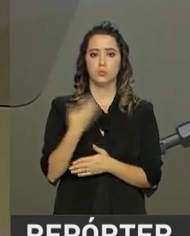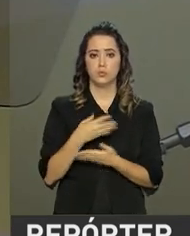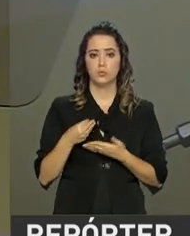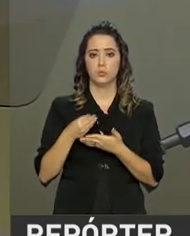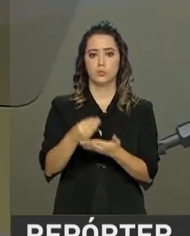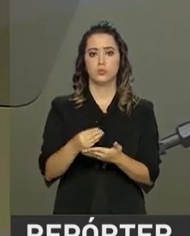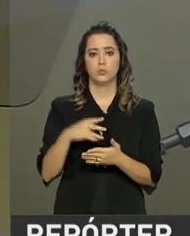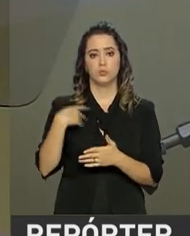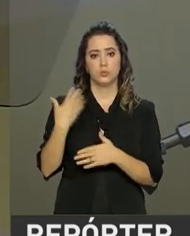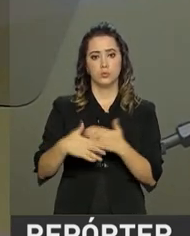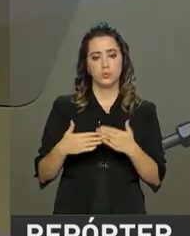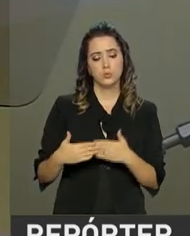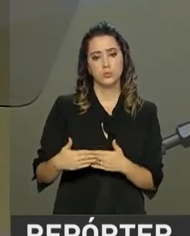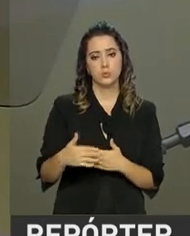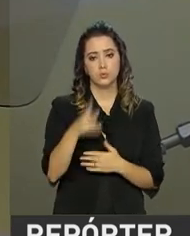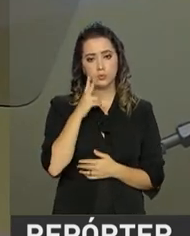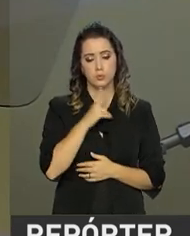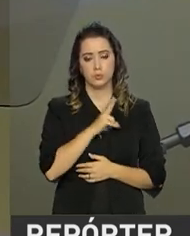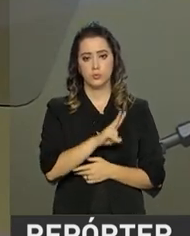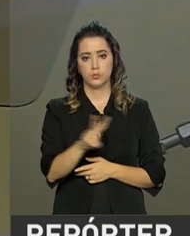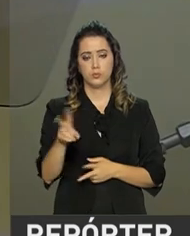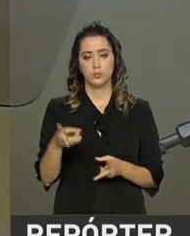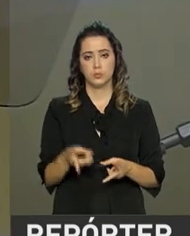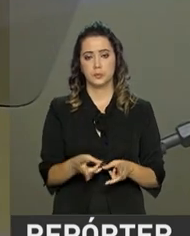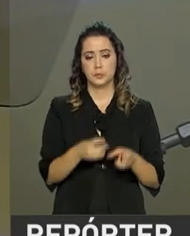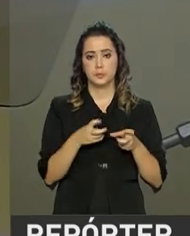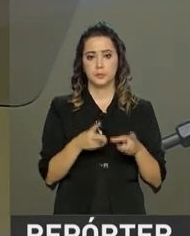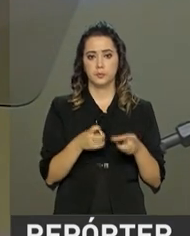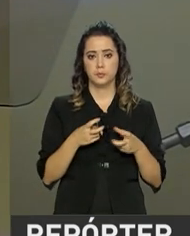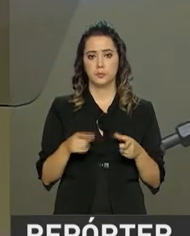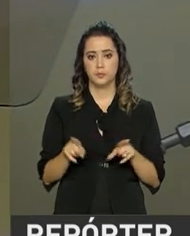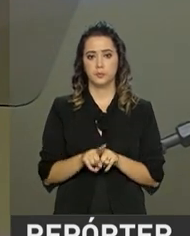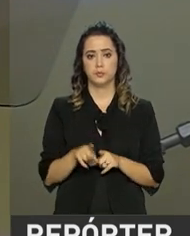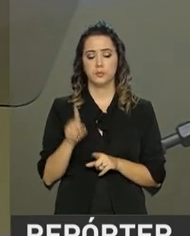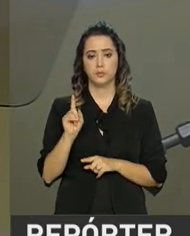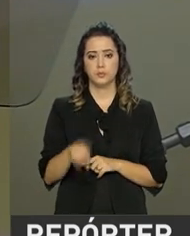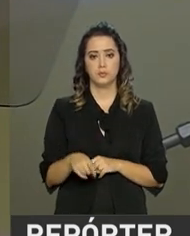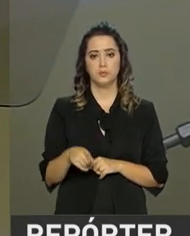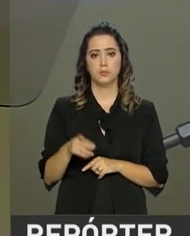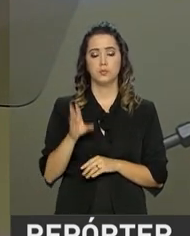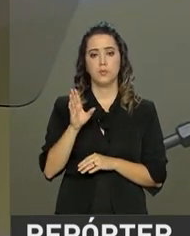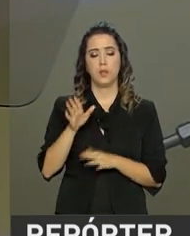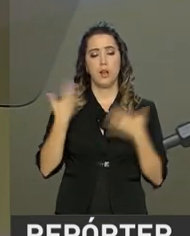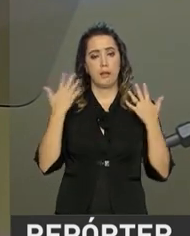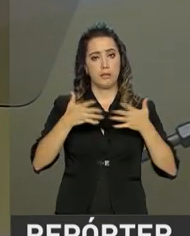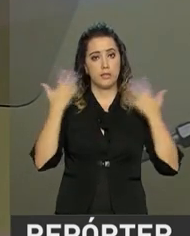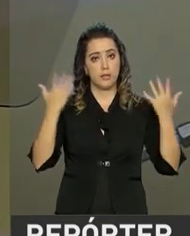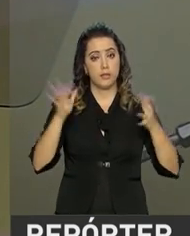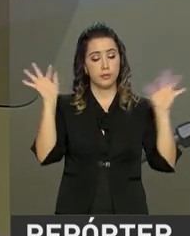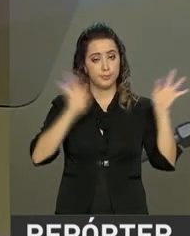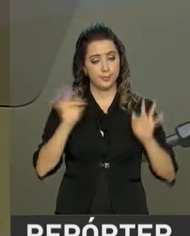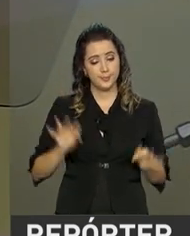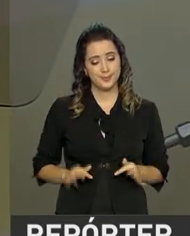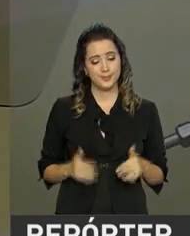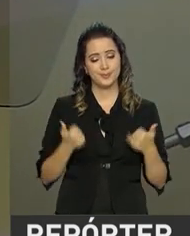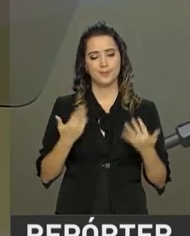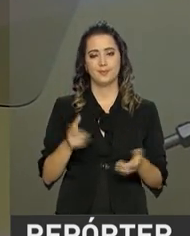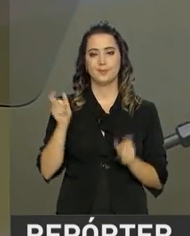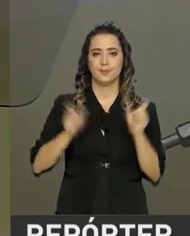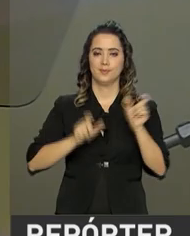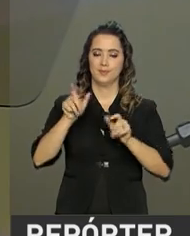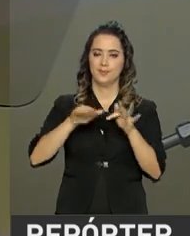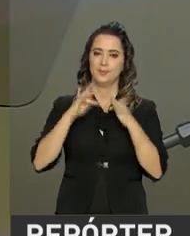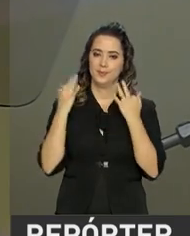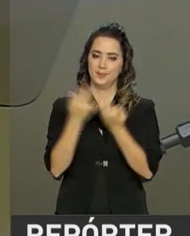desse período. E eu vejo, pude verificar, nós todos pudemos verificar, não é? O agrado, a alegria, a satisfação com que as